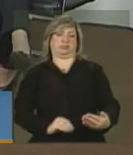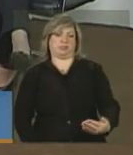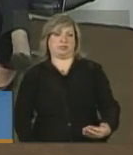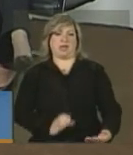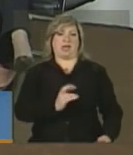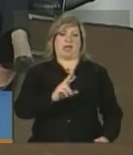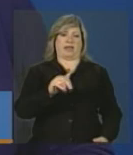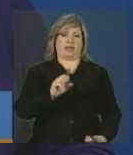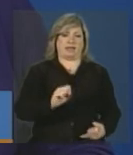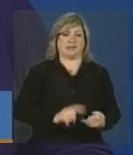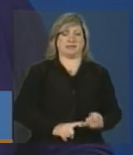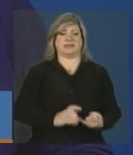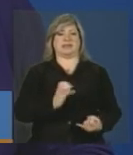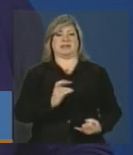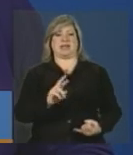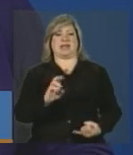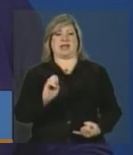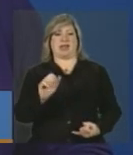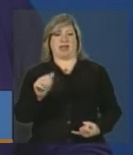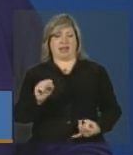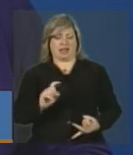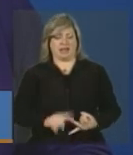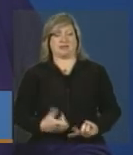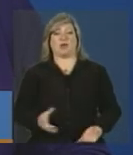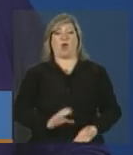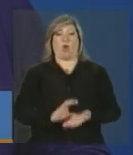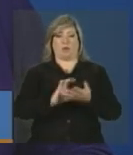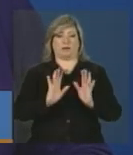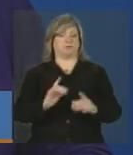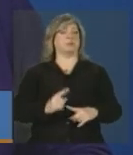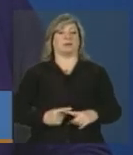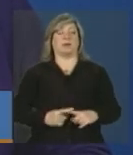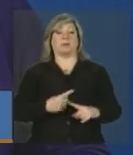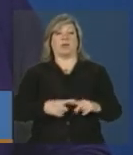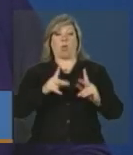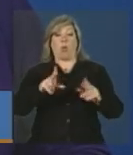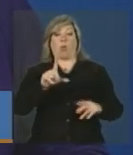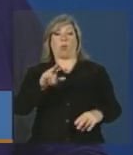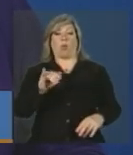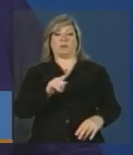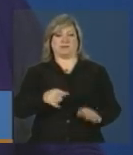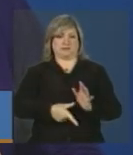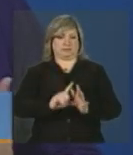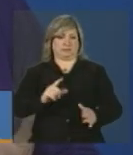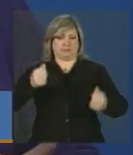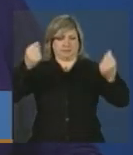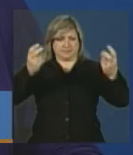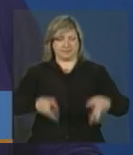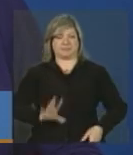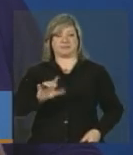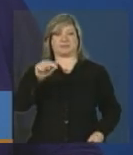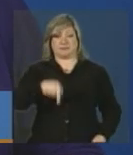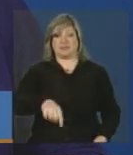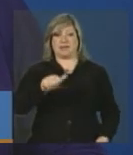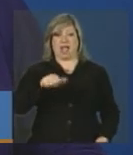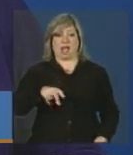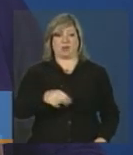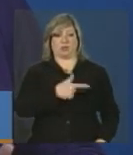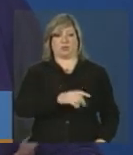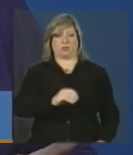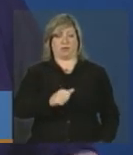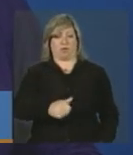CRAS, CREAS e dos conselhos. Por quê? Como o Luiz falou, esse ano a gente